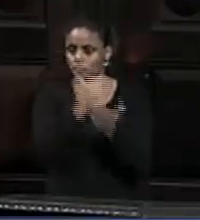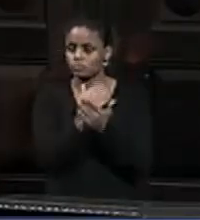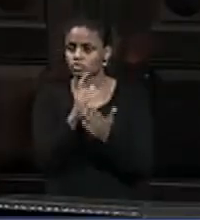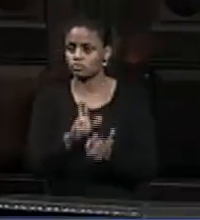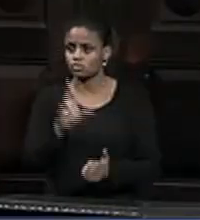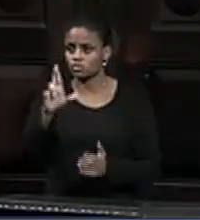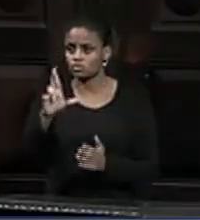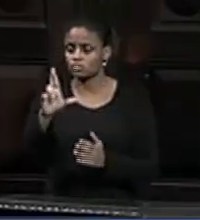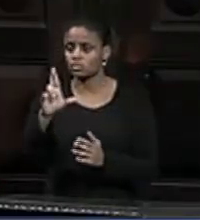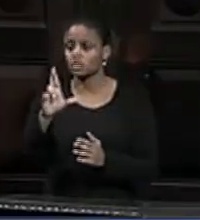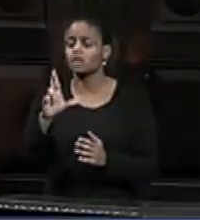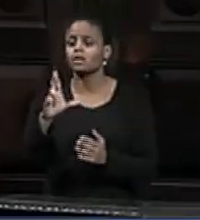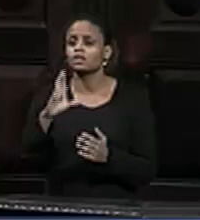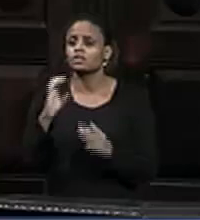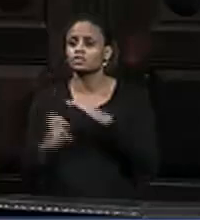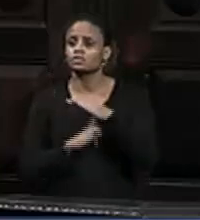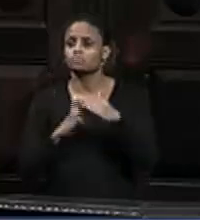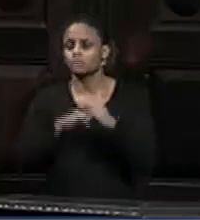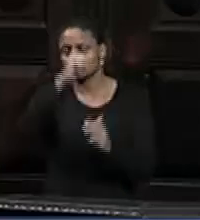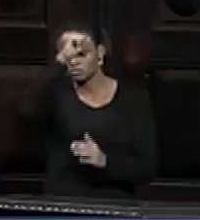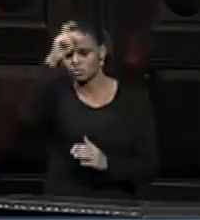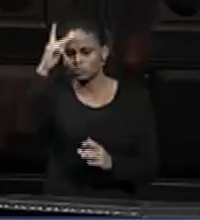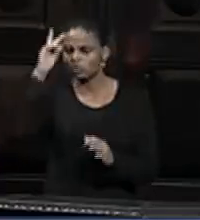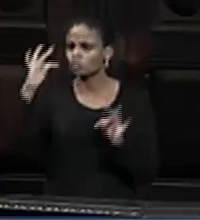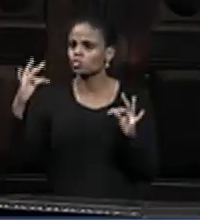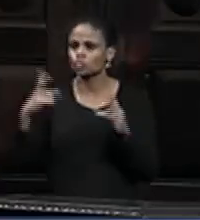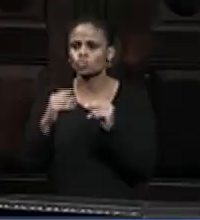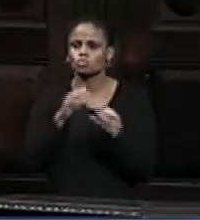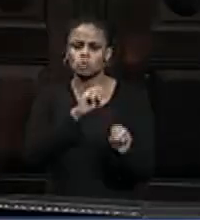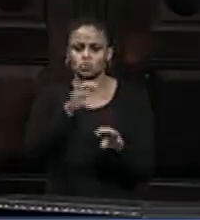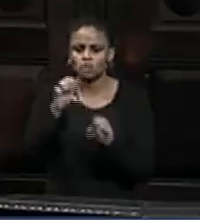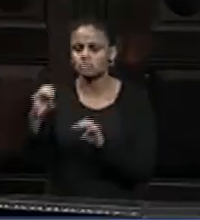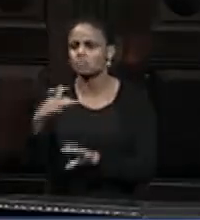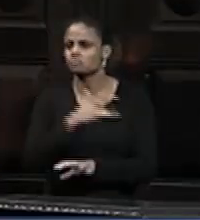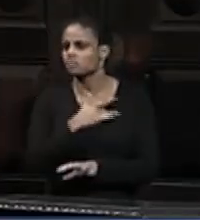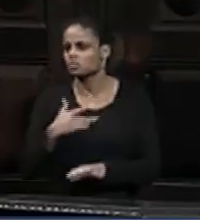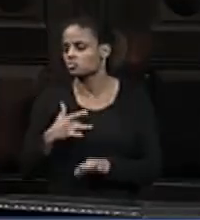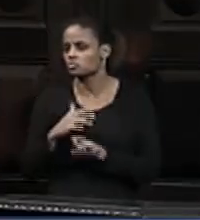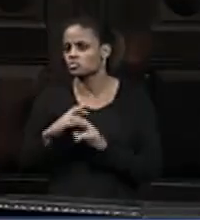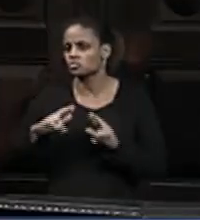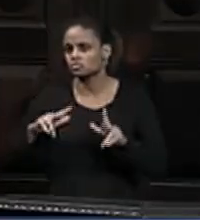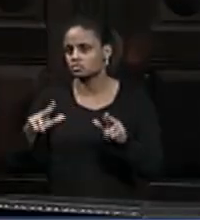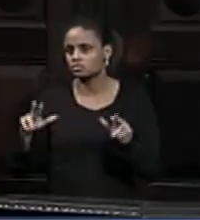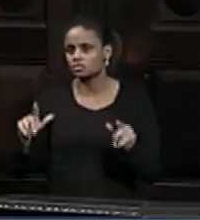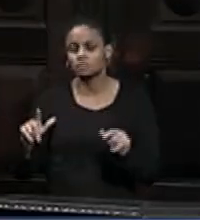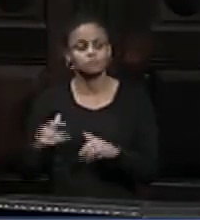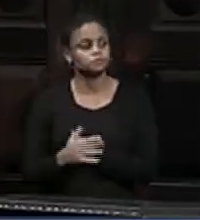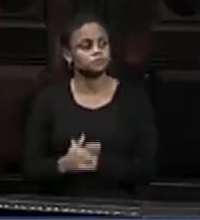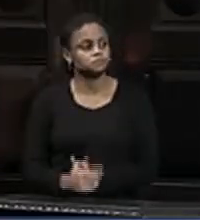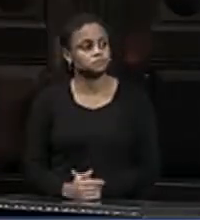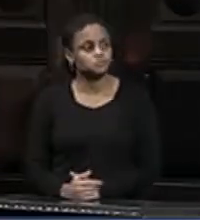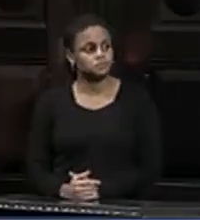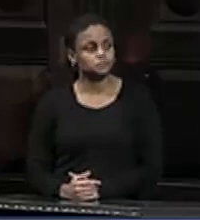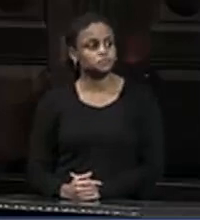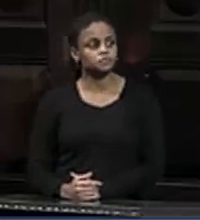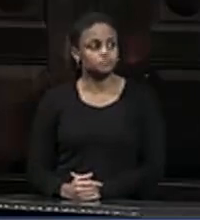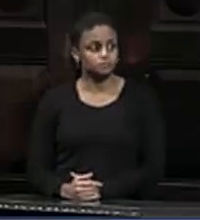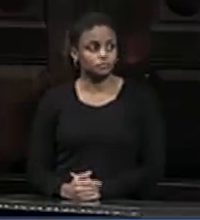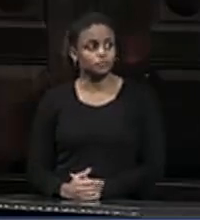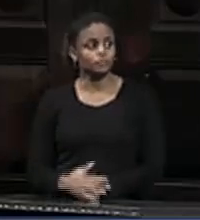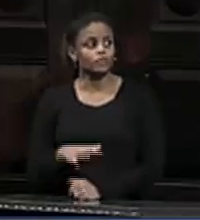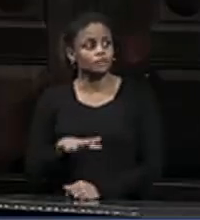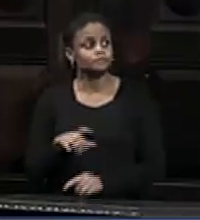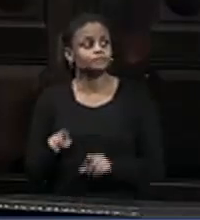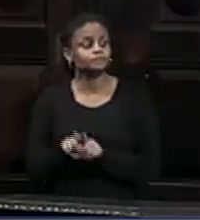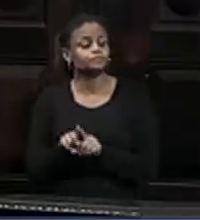na educação, na saúde, mas agora é o saneamento. Aliás,